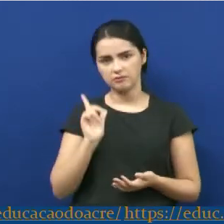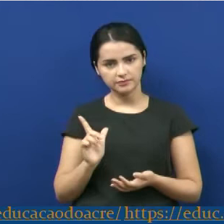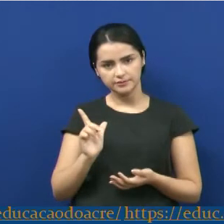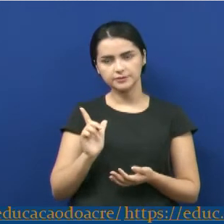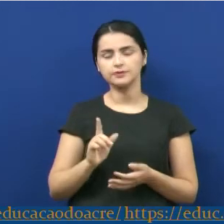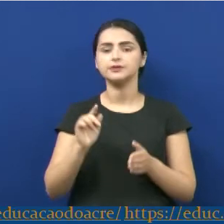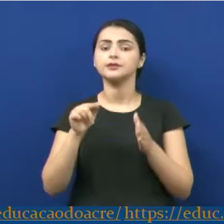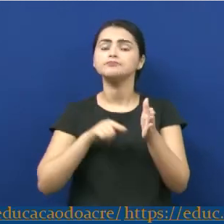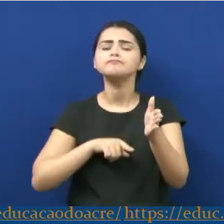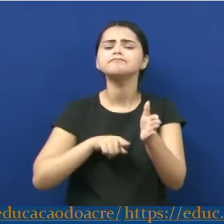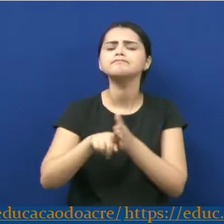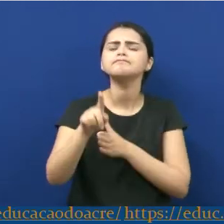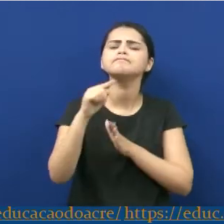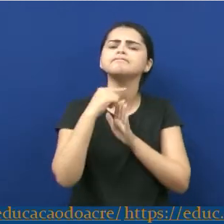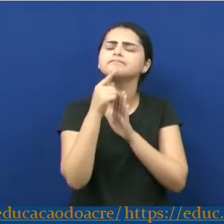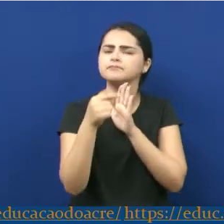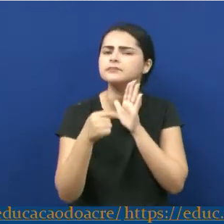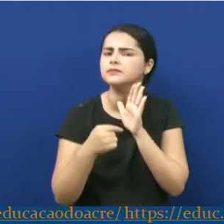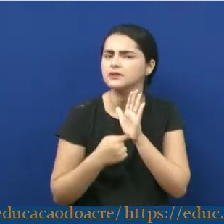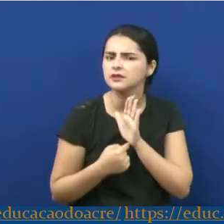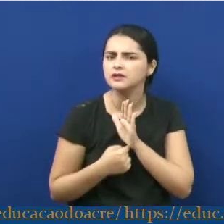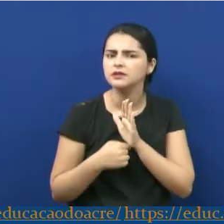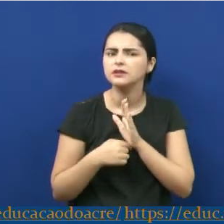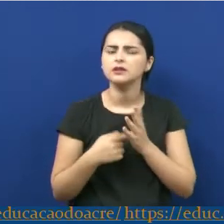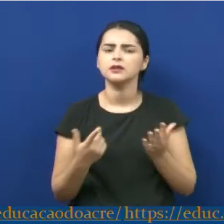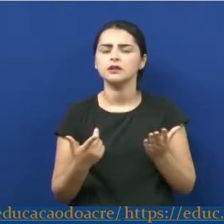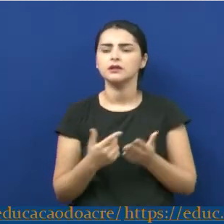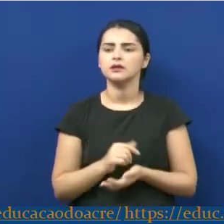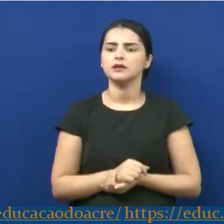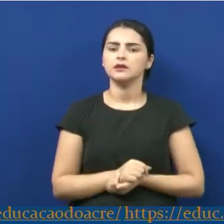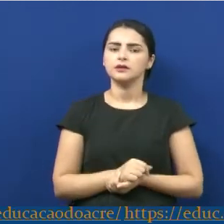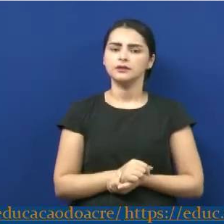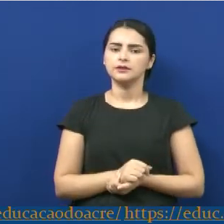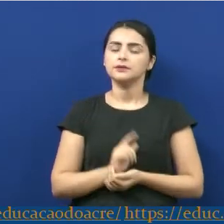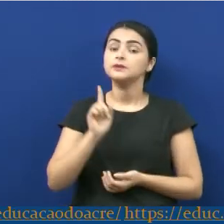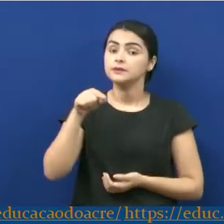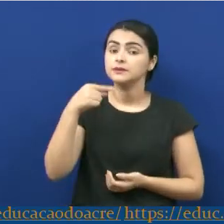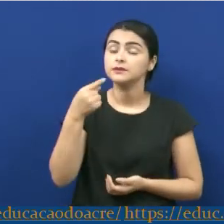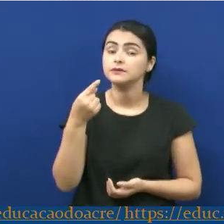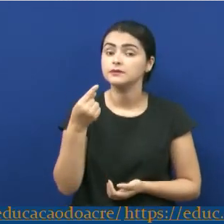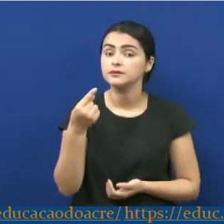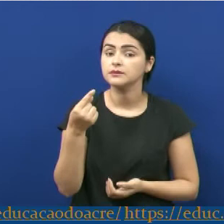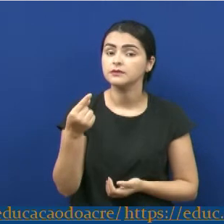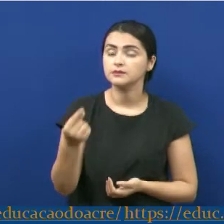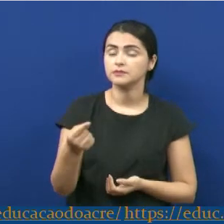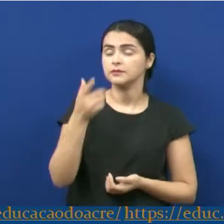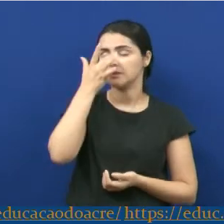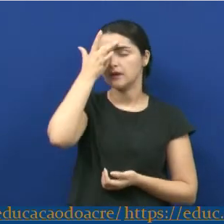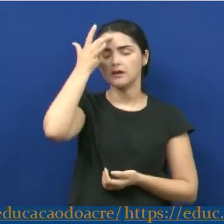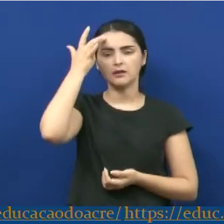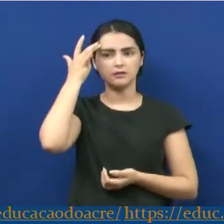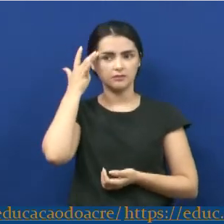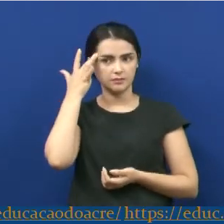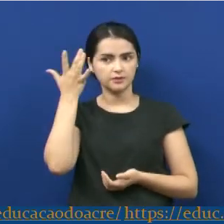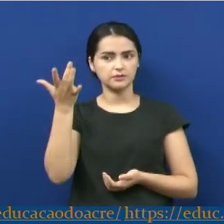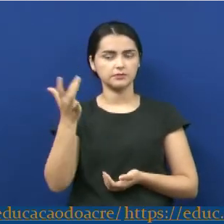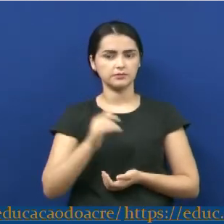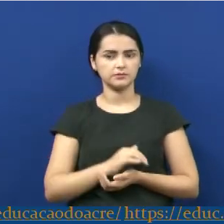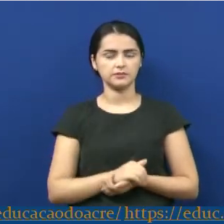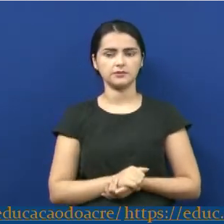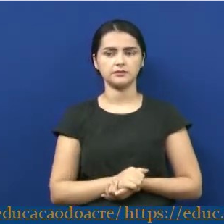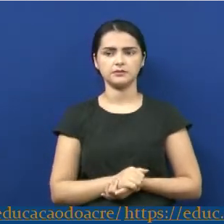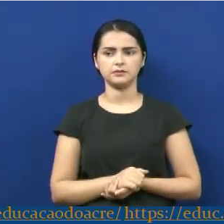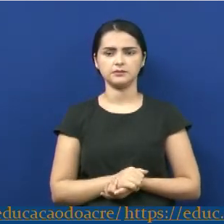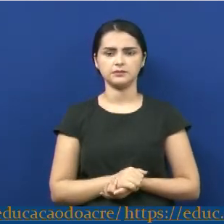na interrogativa, did, né, o verbo auxiliar primeiro, depois o sujeito e depois o verbo na sua forma base. E, obviamente,